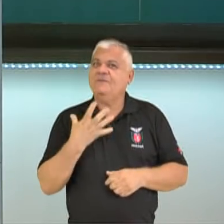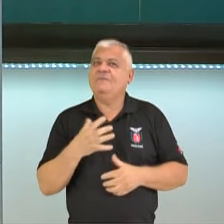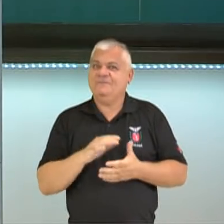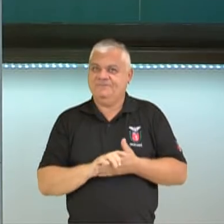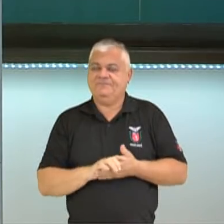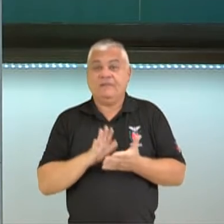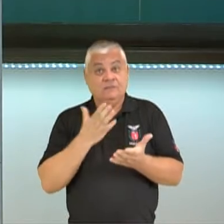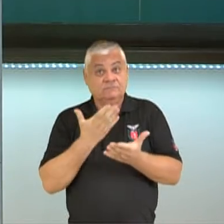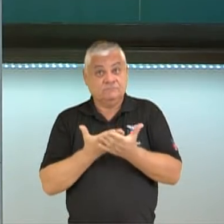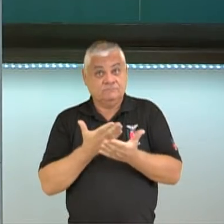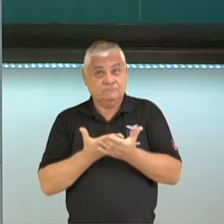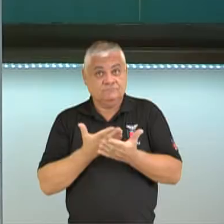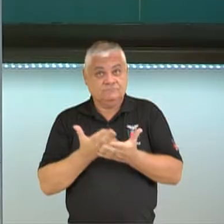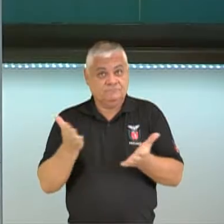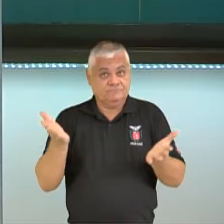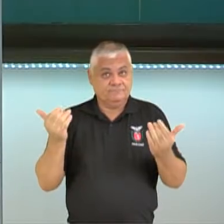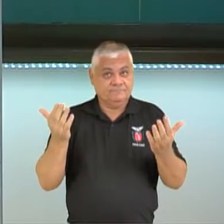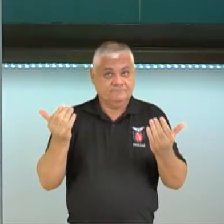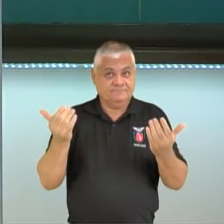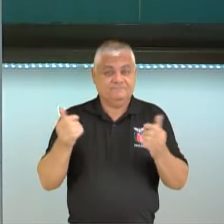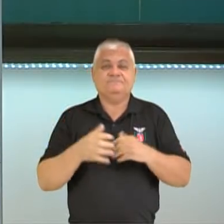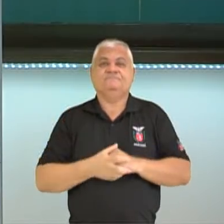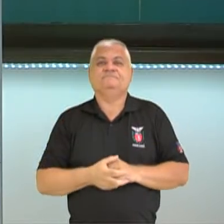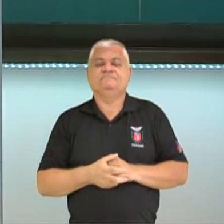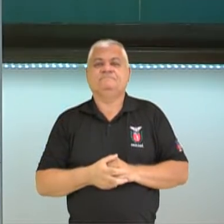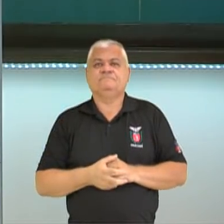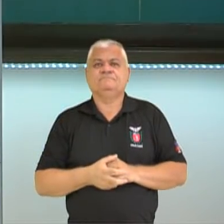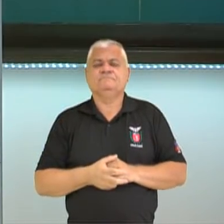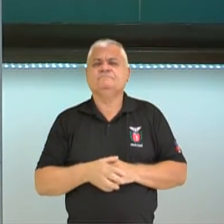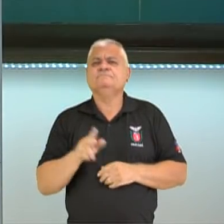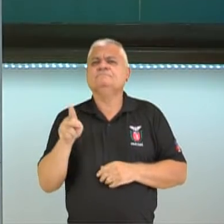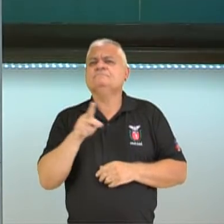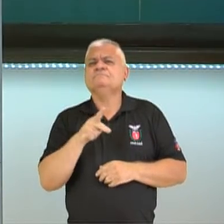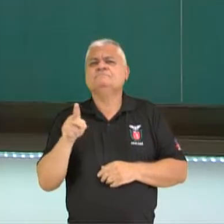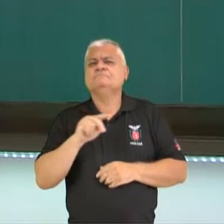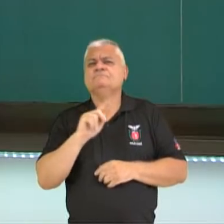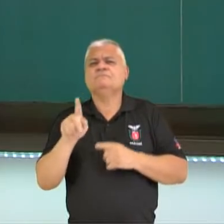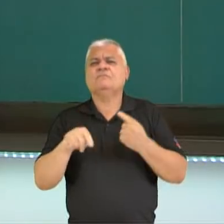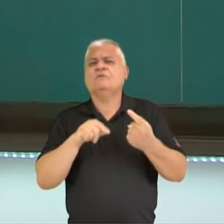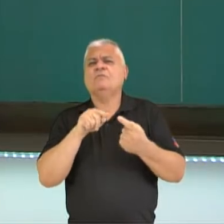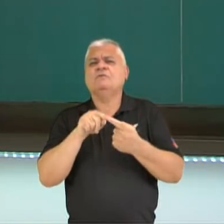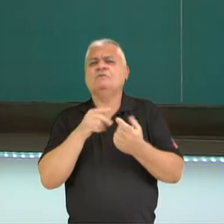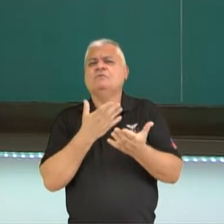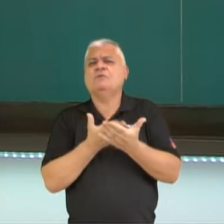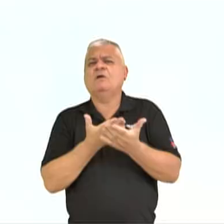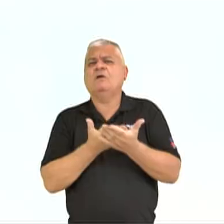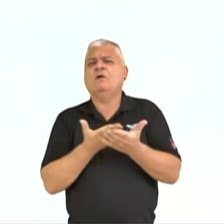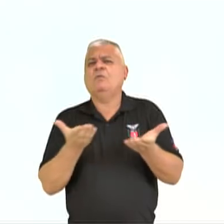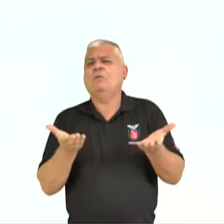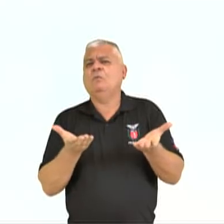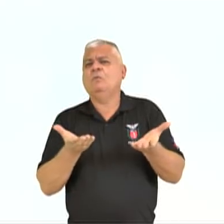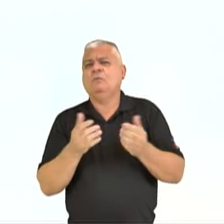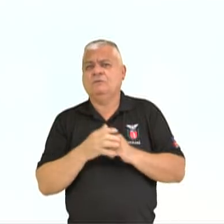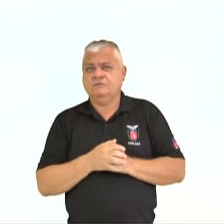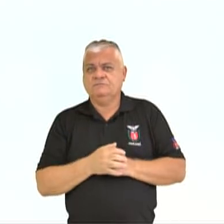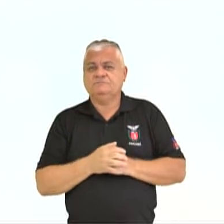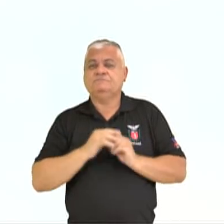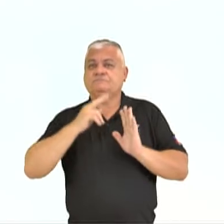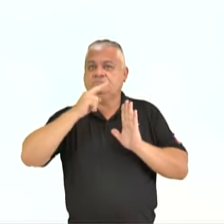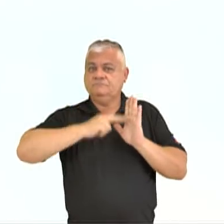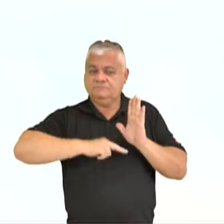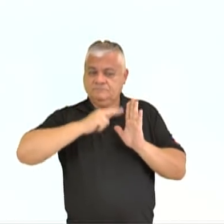vamos estudar um pouquinho vamos lá professora Quais são os objetivos da nossa aula de hoje nós vamos